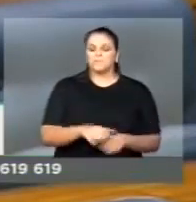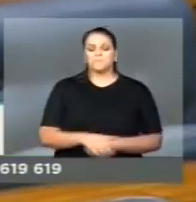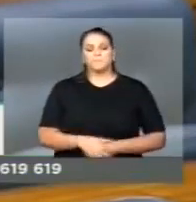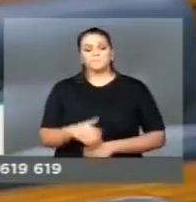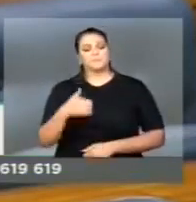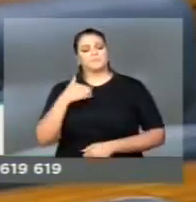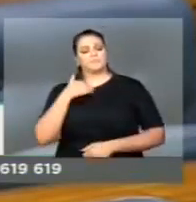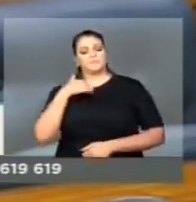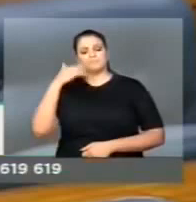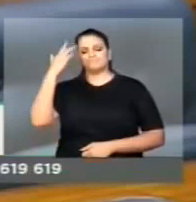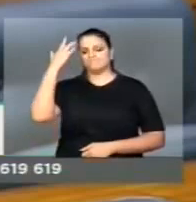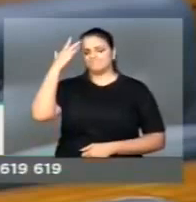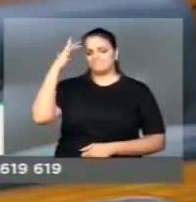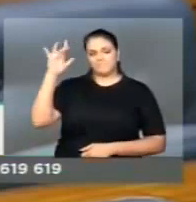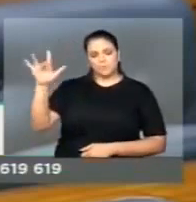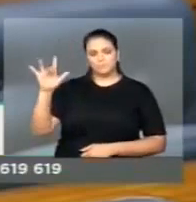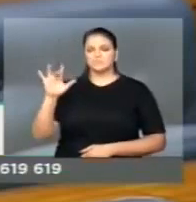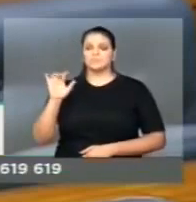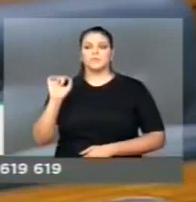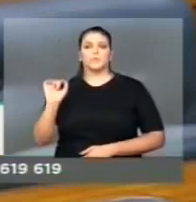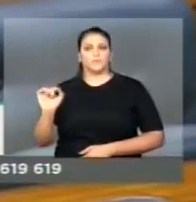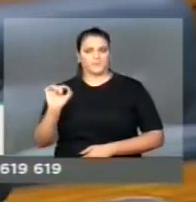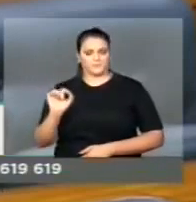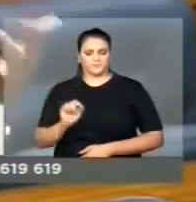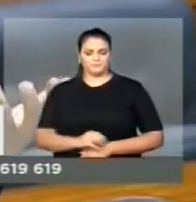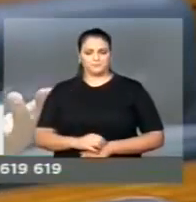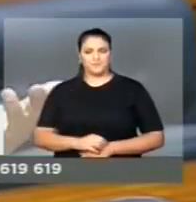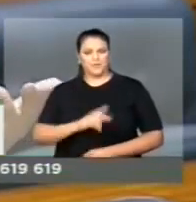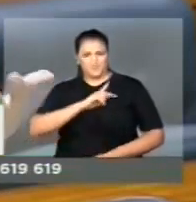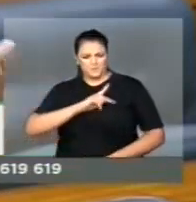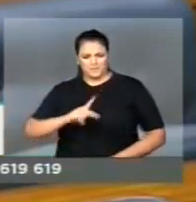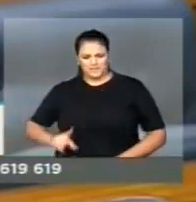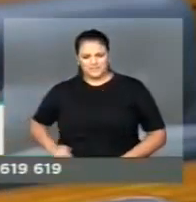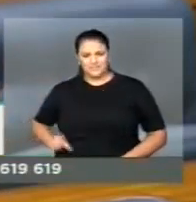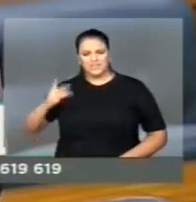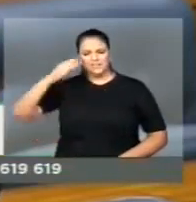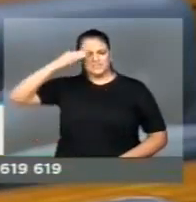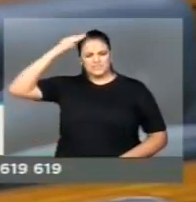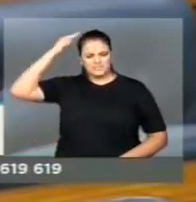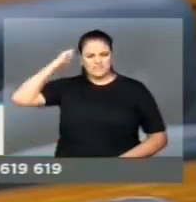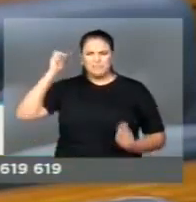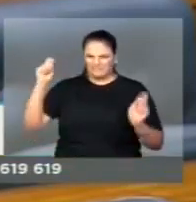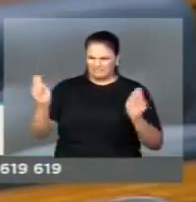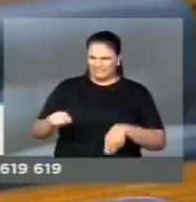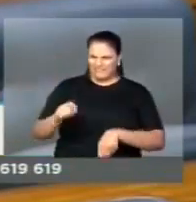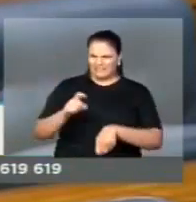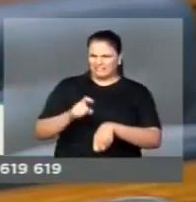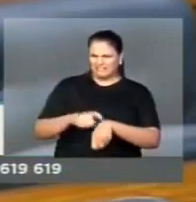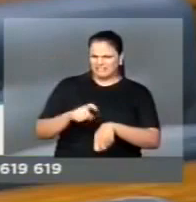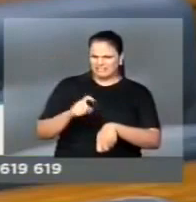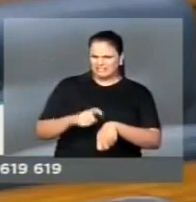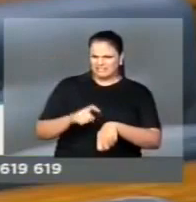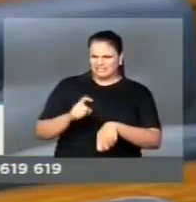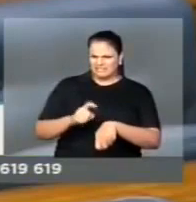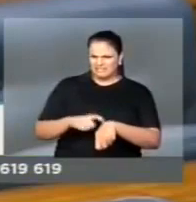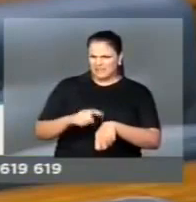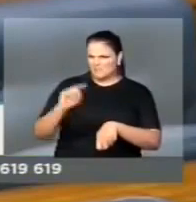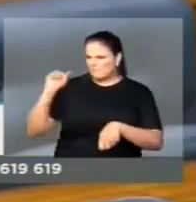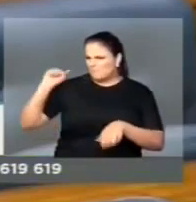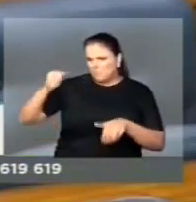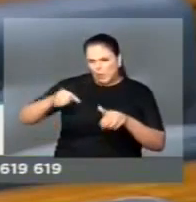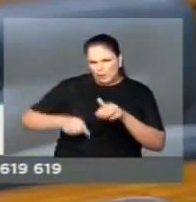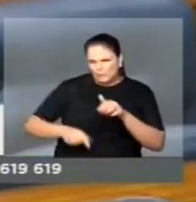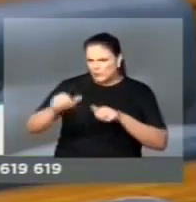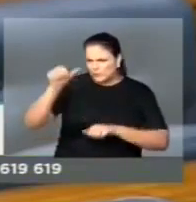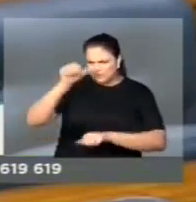presidente Temer terá tempo e condições objetivas para fazer reformas de tal lastro, como Vossa Excelência